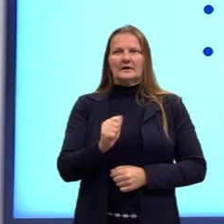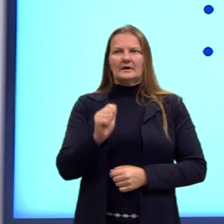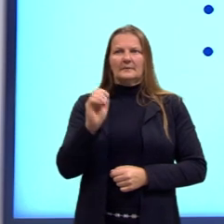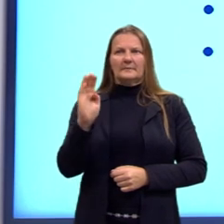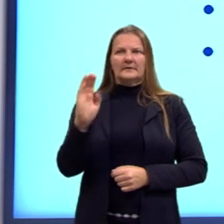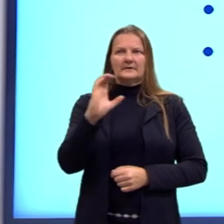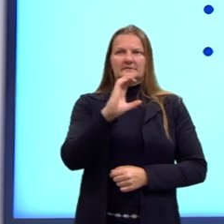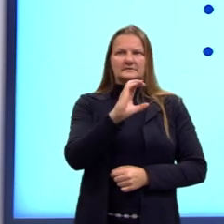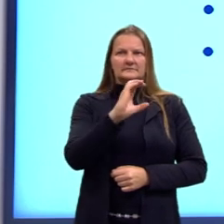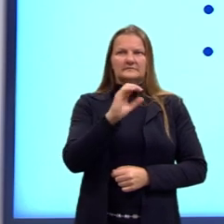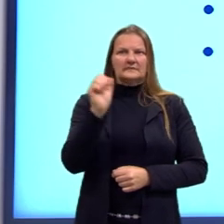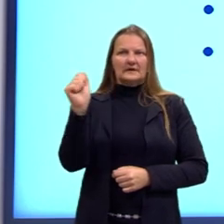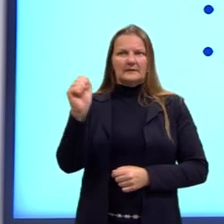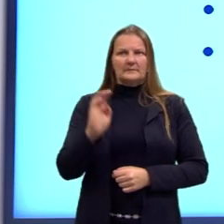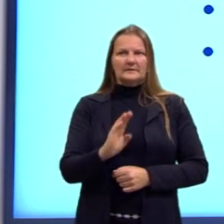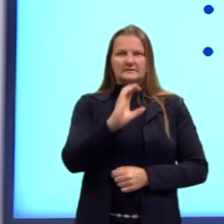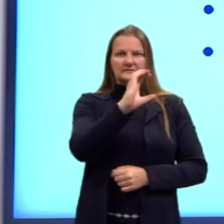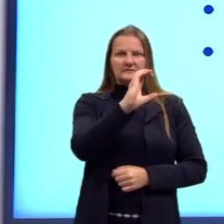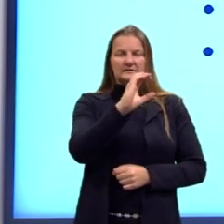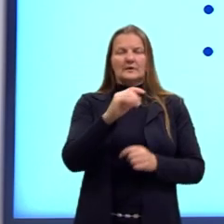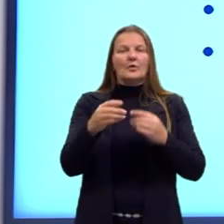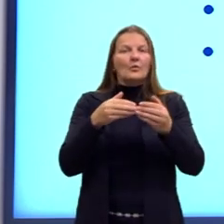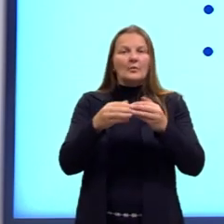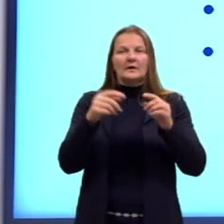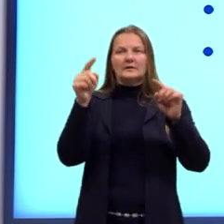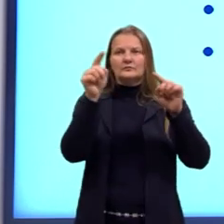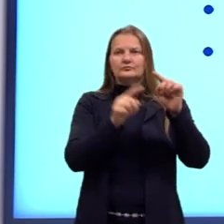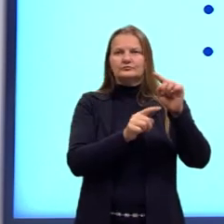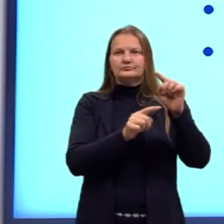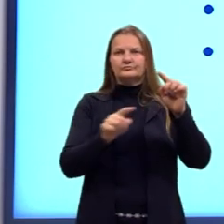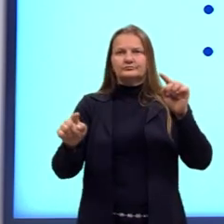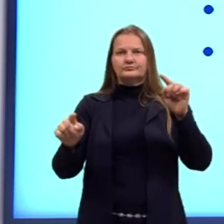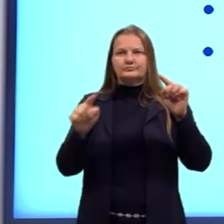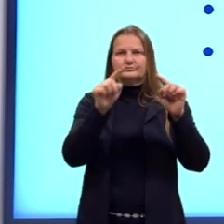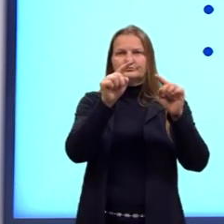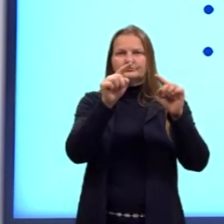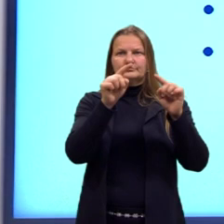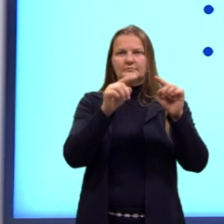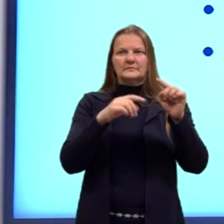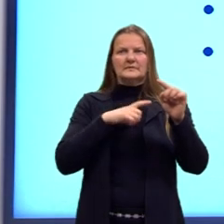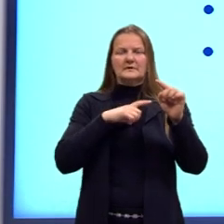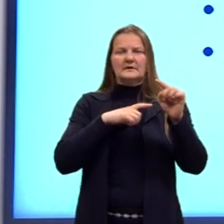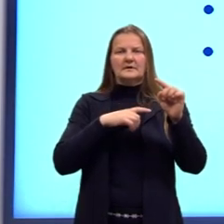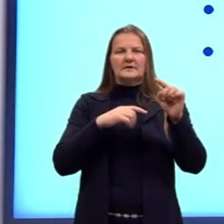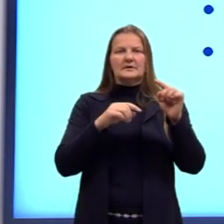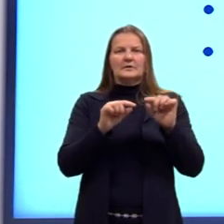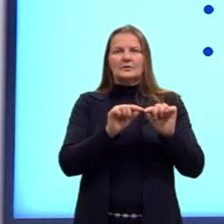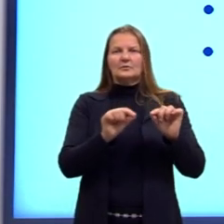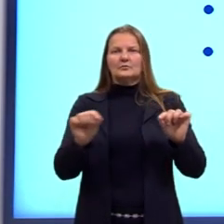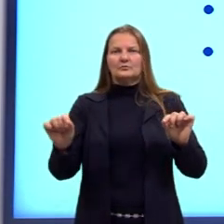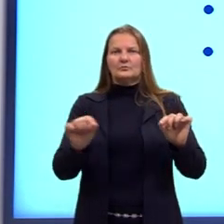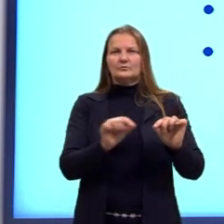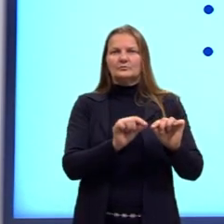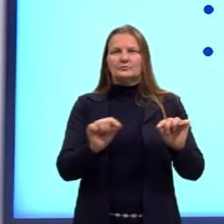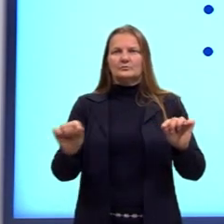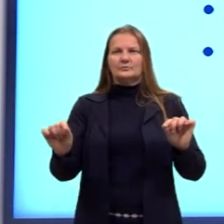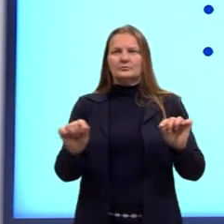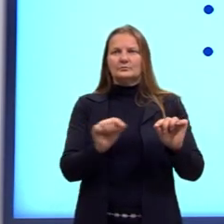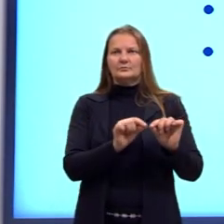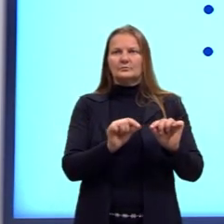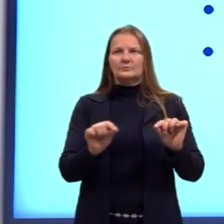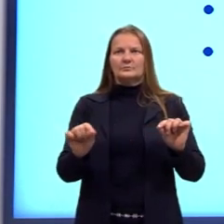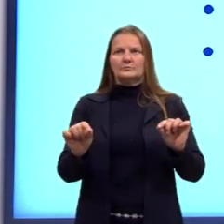tá para qualquer um dos lados se nós considerarmos tá a medida do lado tem que ser